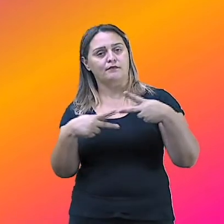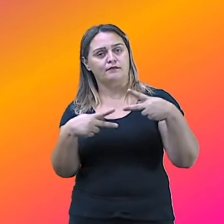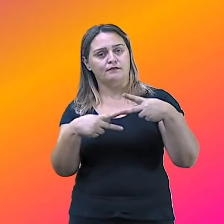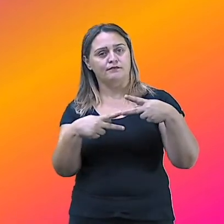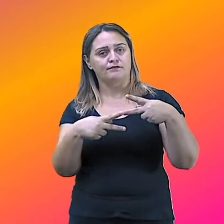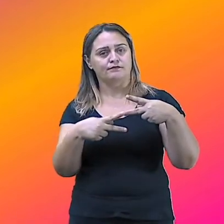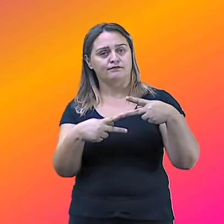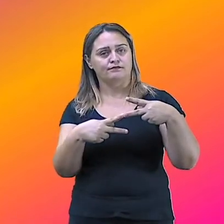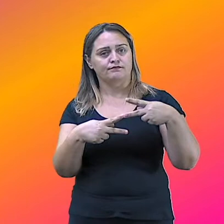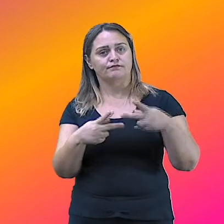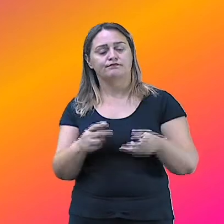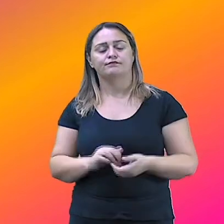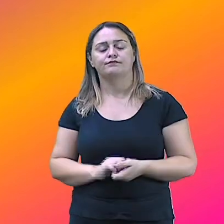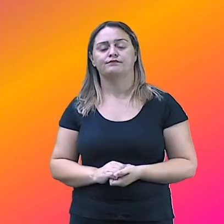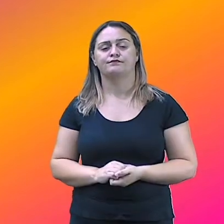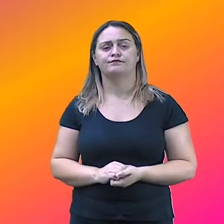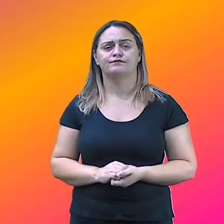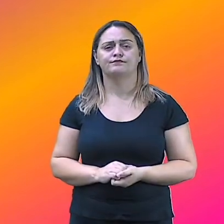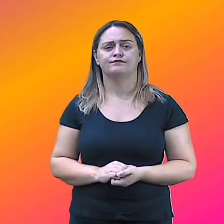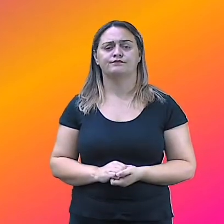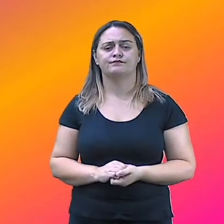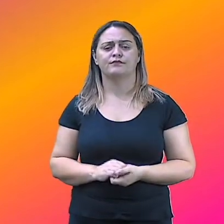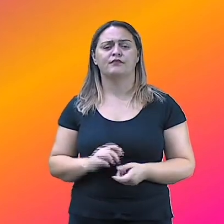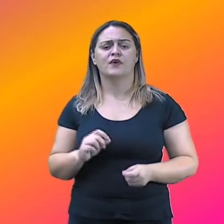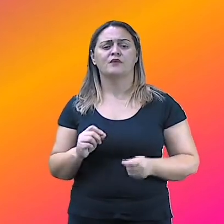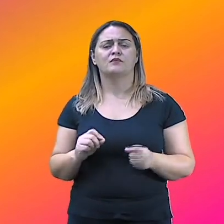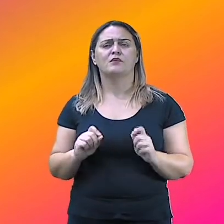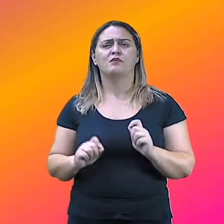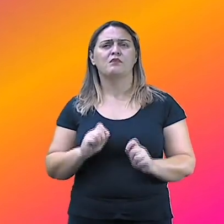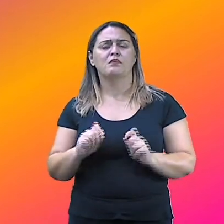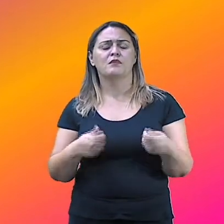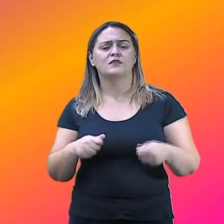precisamos entender aqui? Que os termos, né, para